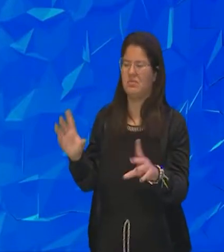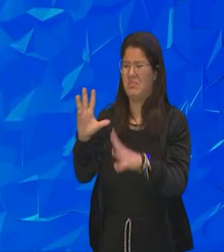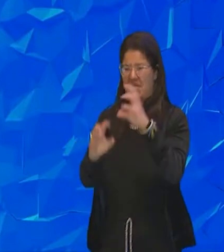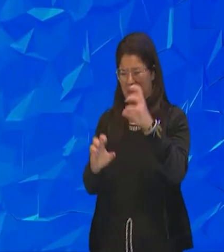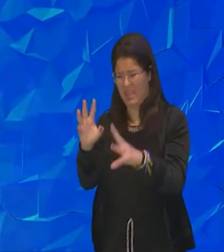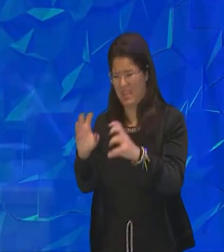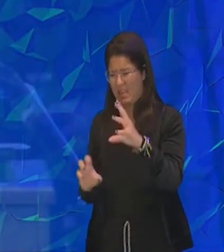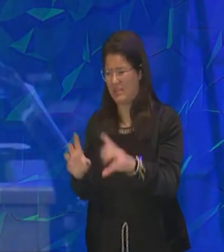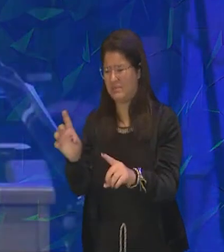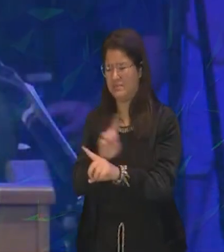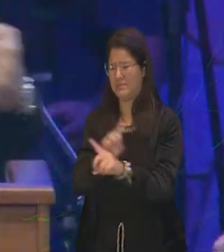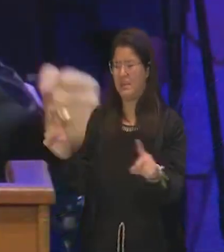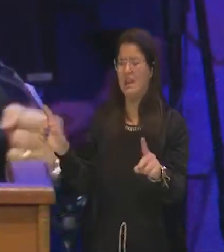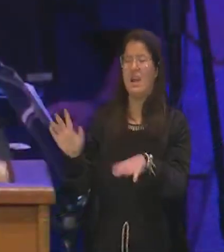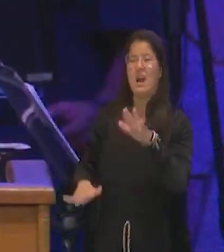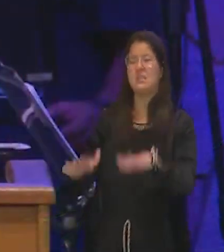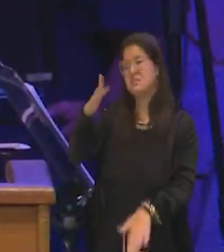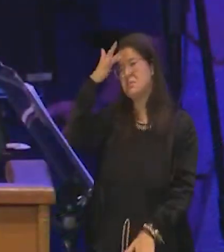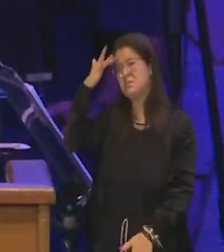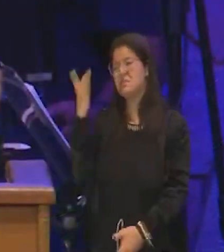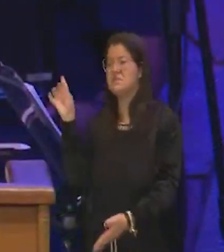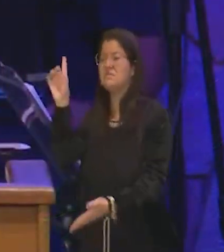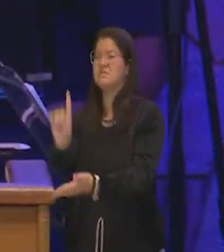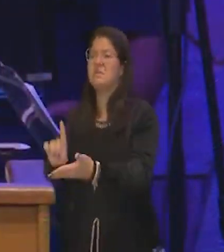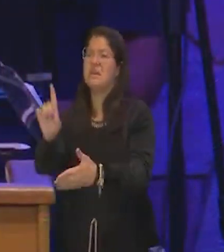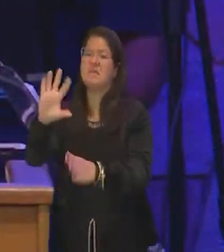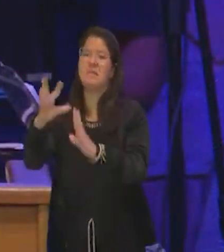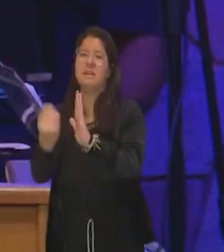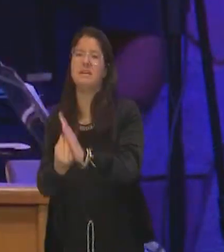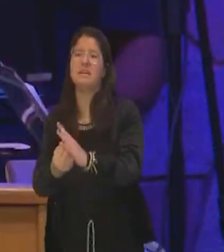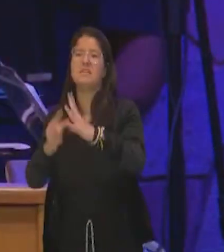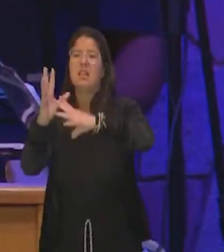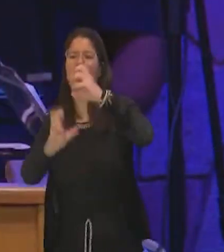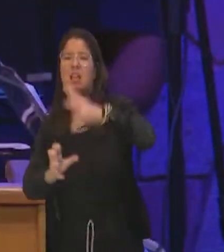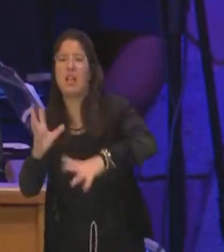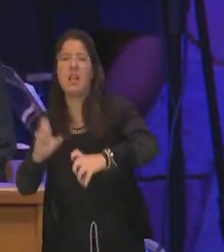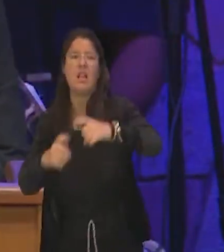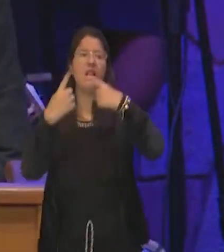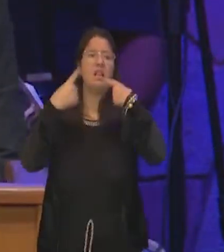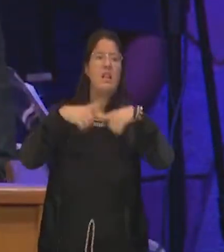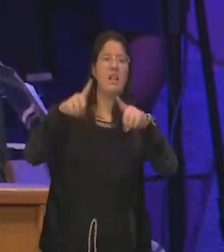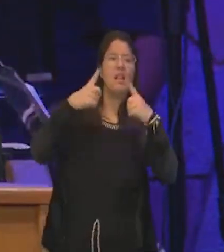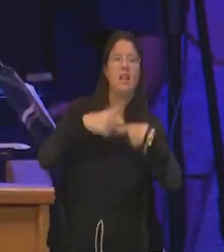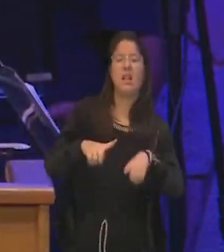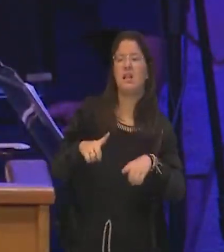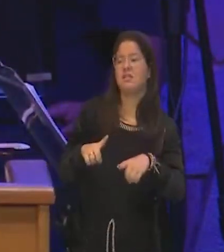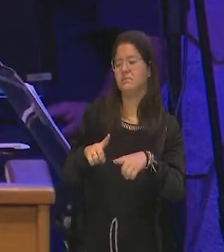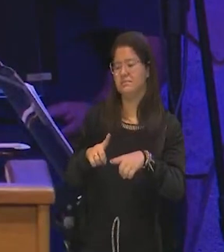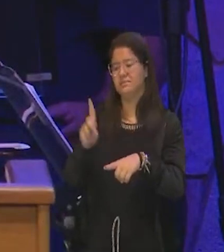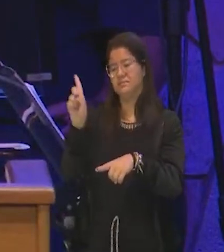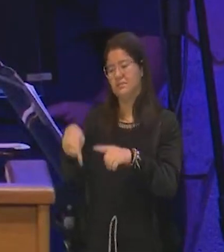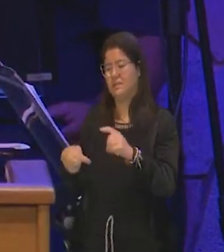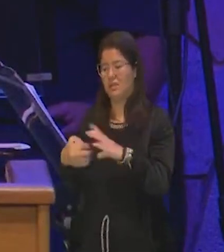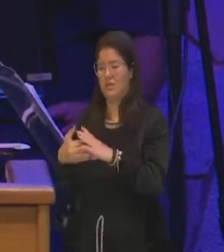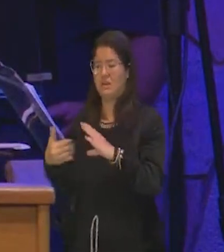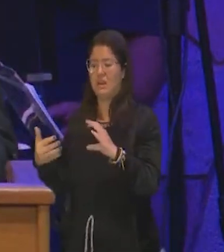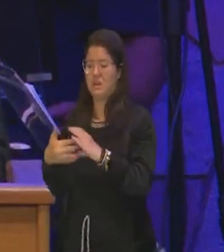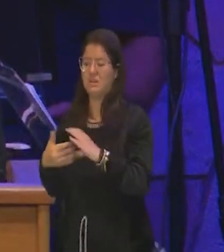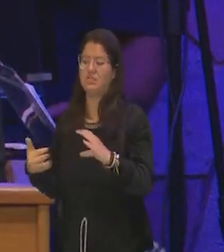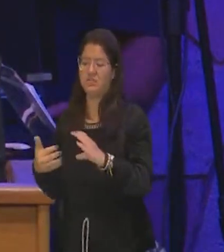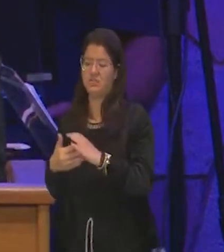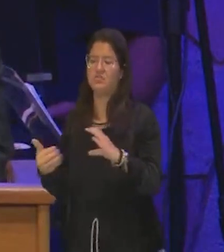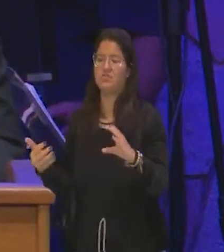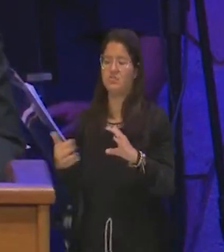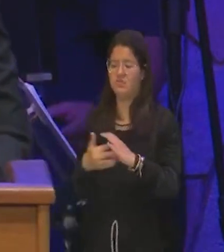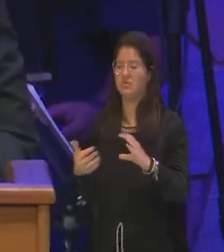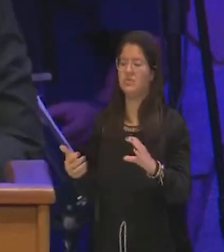vezes vem para a igreja para brigar, para discutir, para criar dificuldade, para criar discórdia. Também é uma característica possível